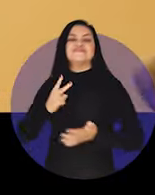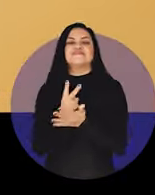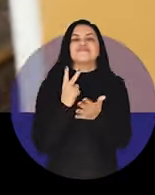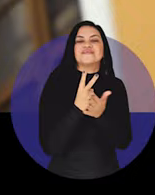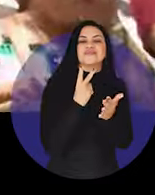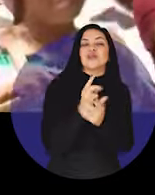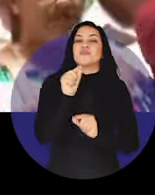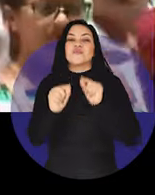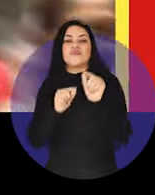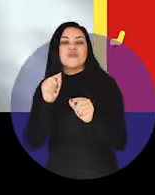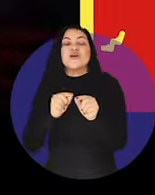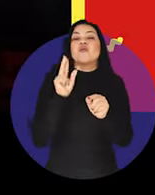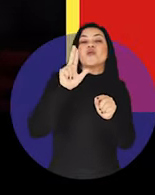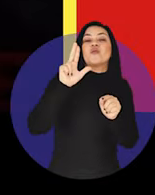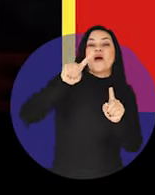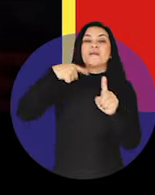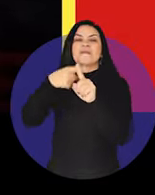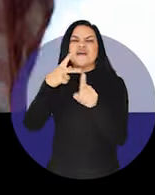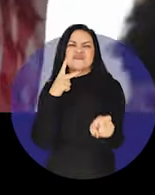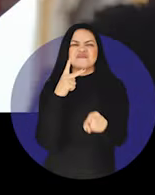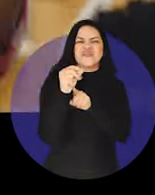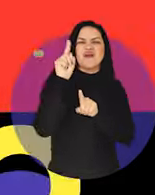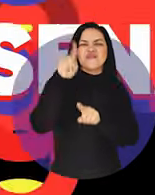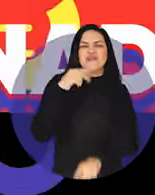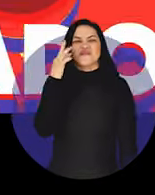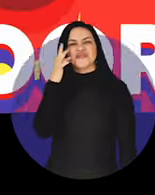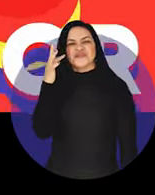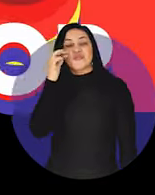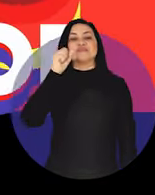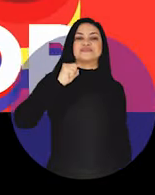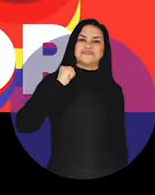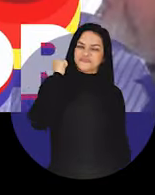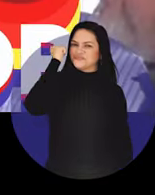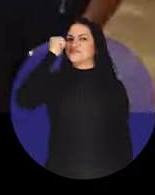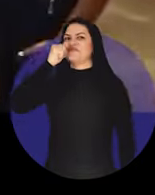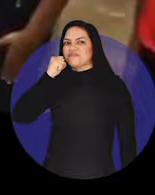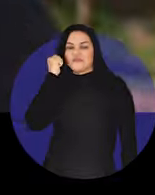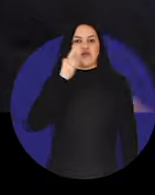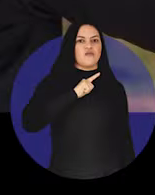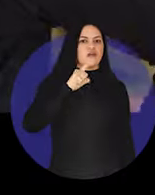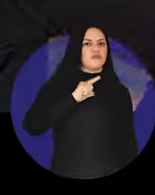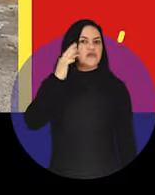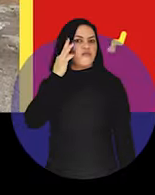governador. Com Lula é mais uma vitória, é Flávio Dino, senador.